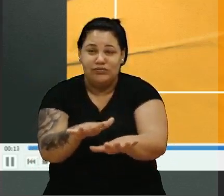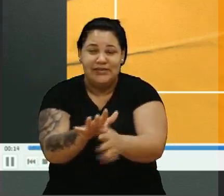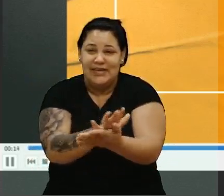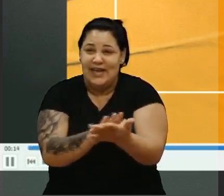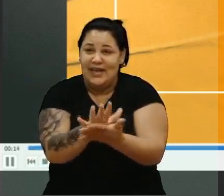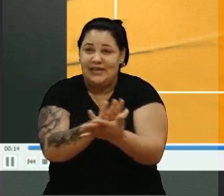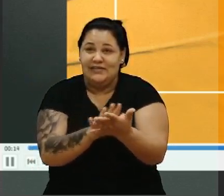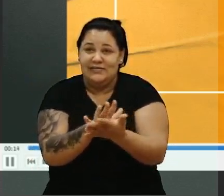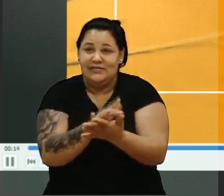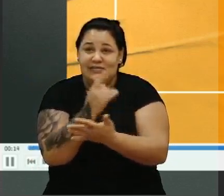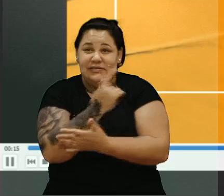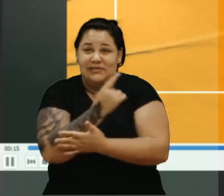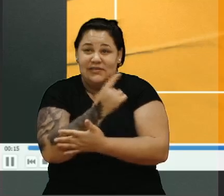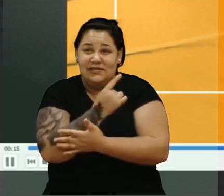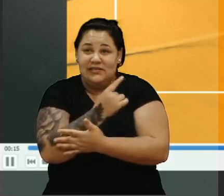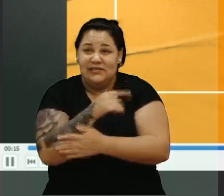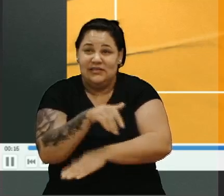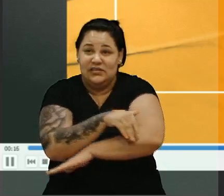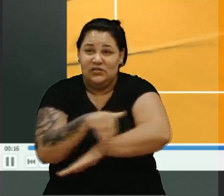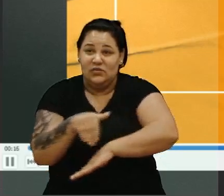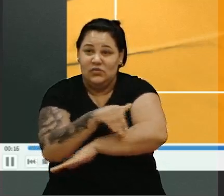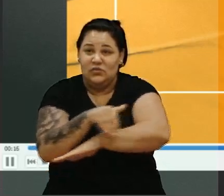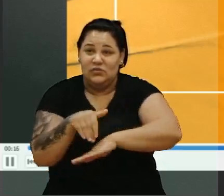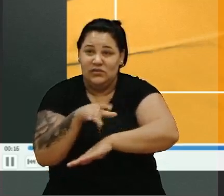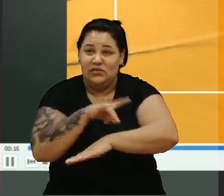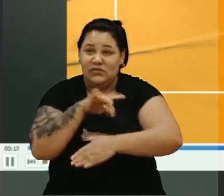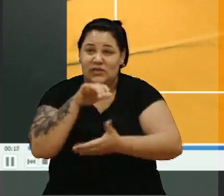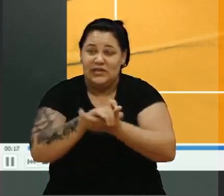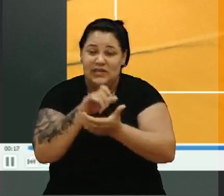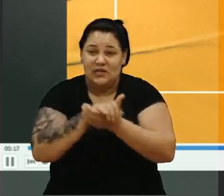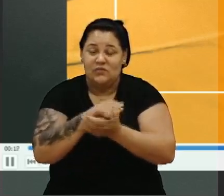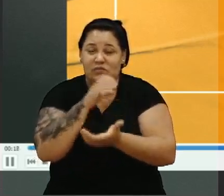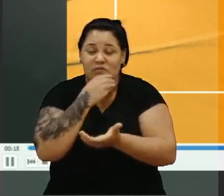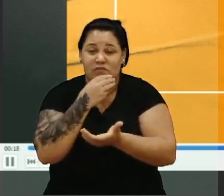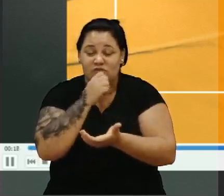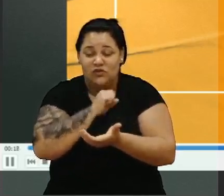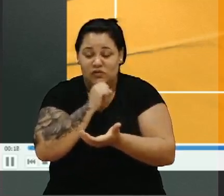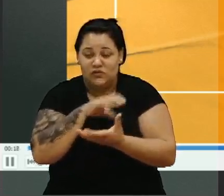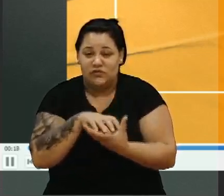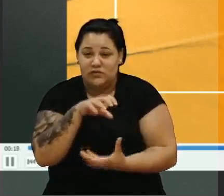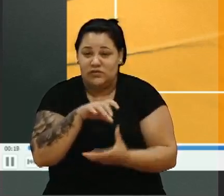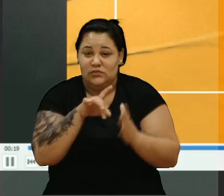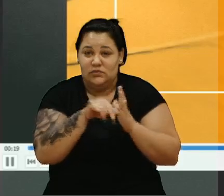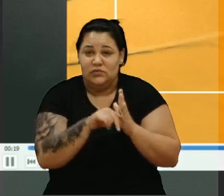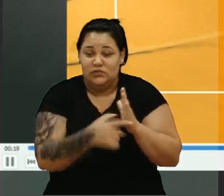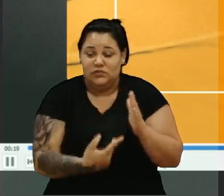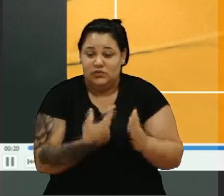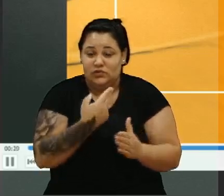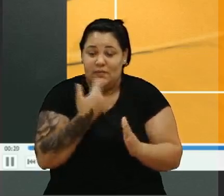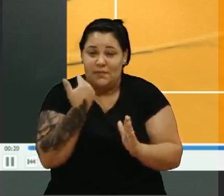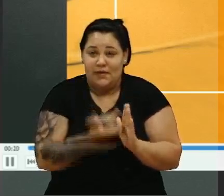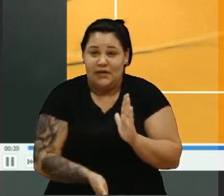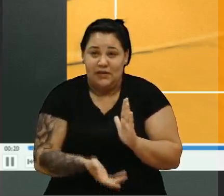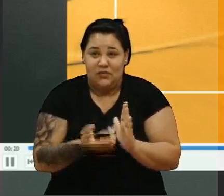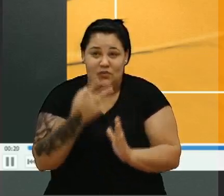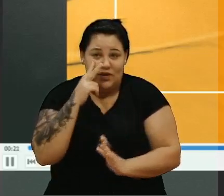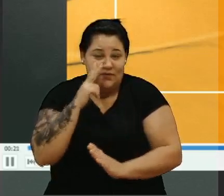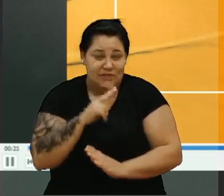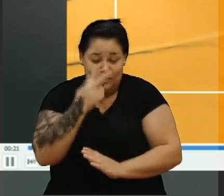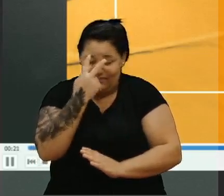rua mora um casal de idosos. A senhora, após uma cirurgia, perdeu muito de sua visão, o que faz com que ela